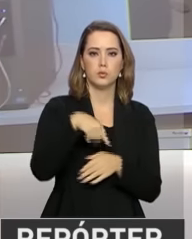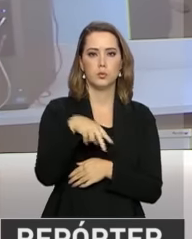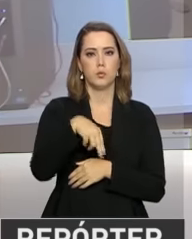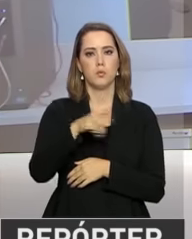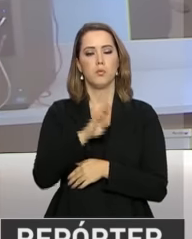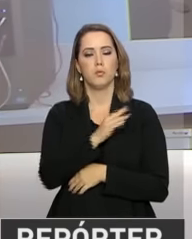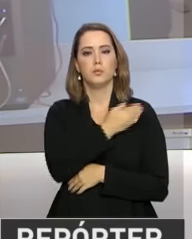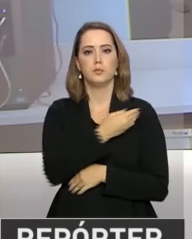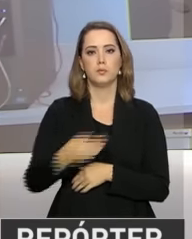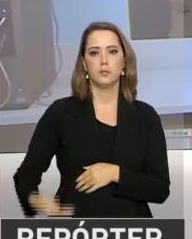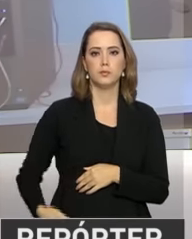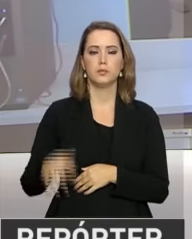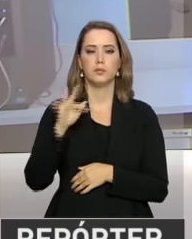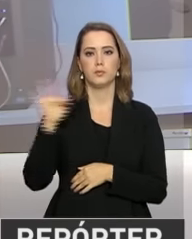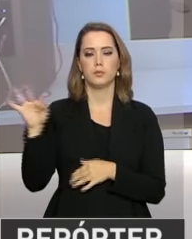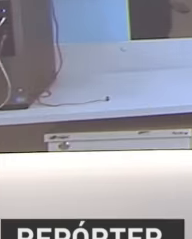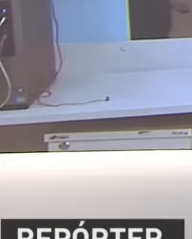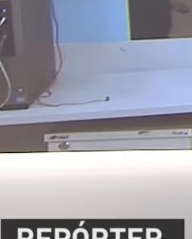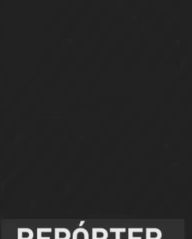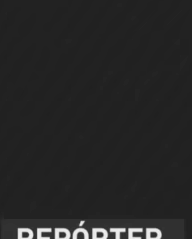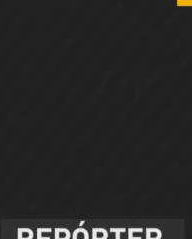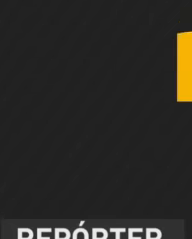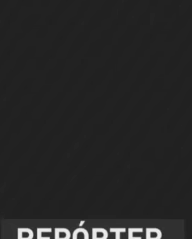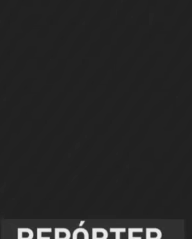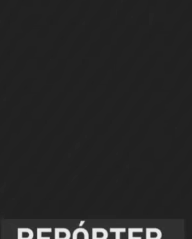NBR TV do Governo Federal